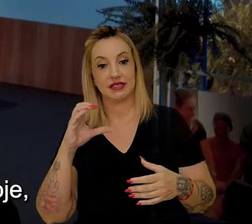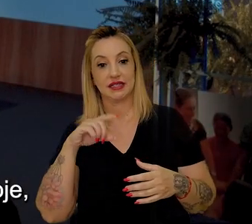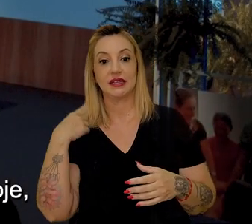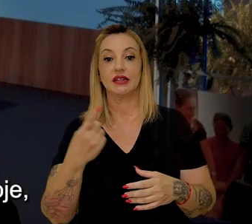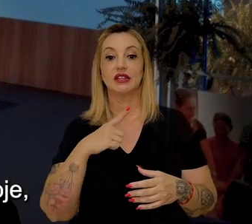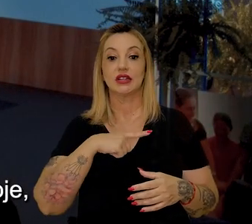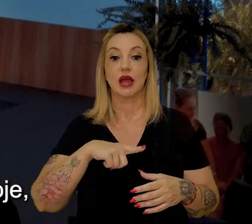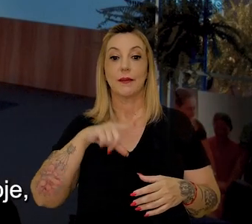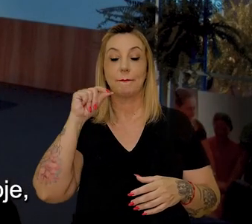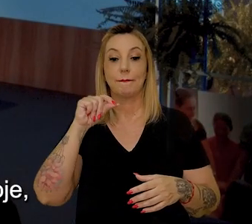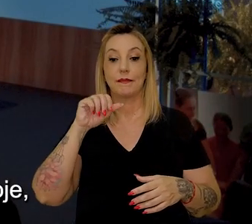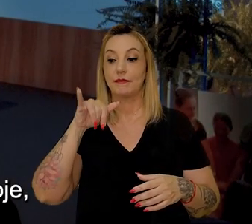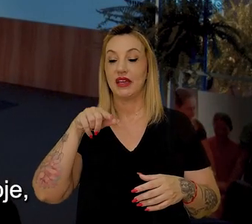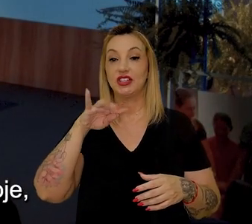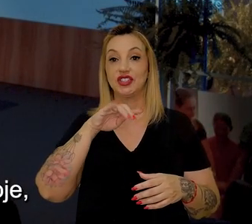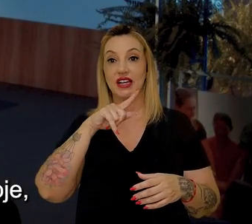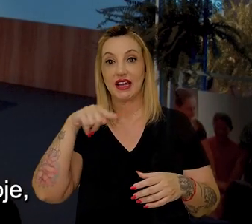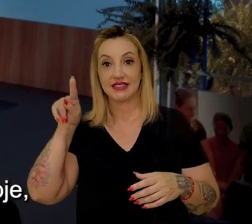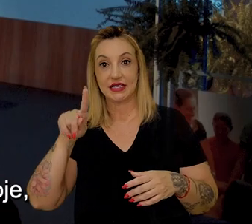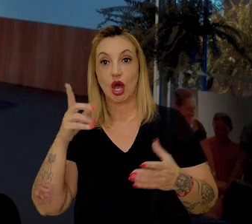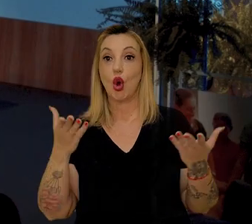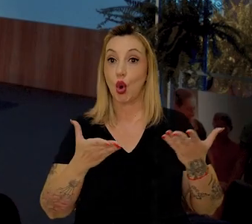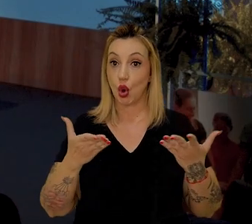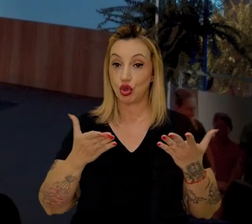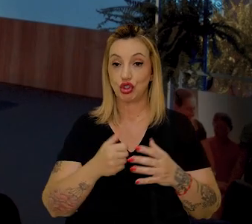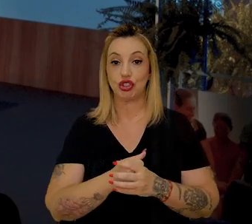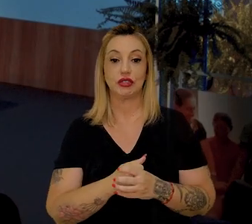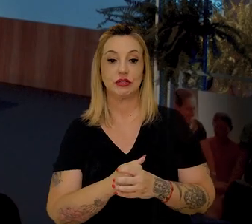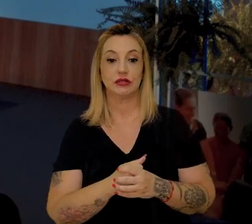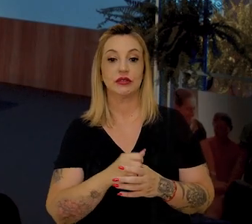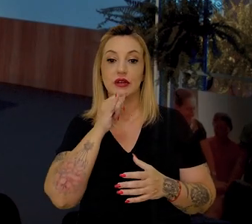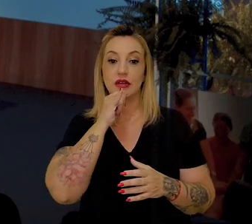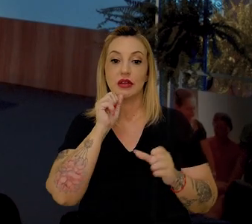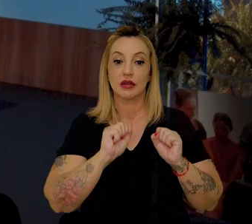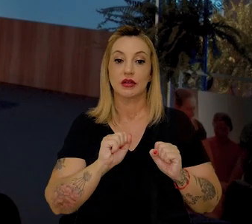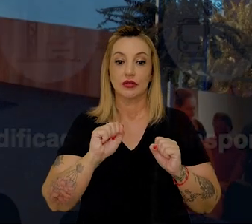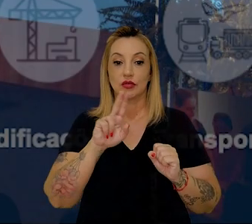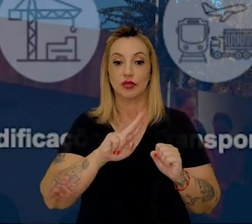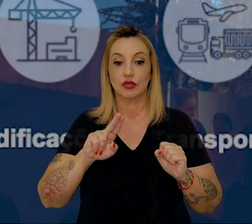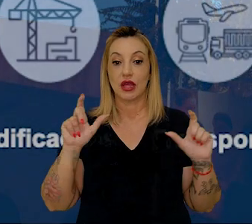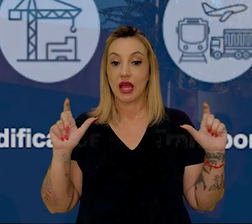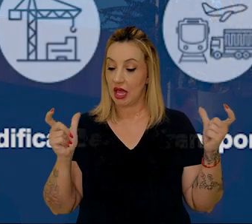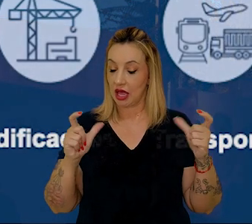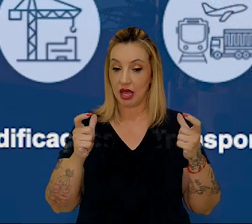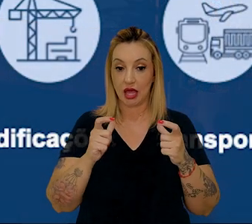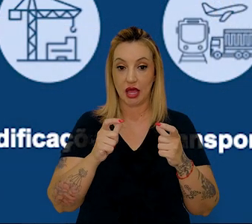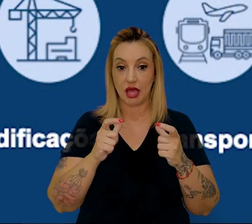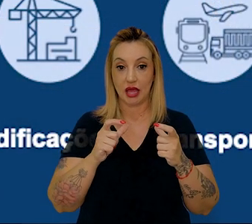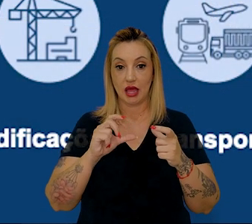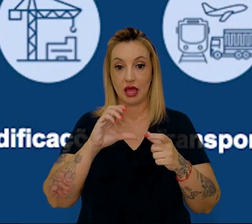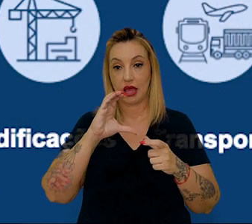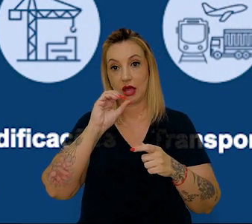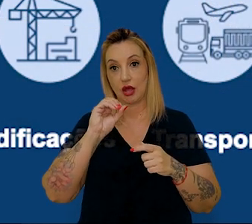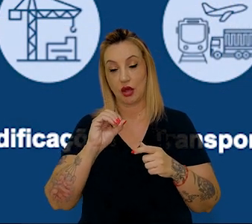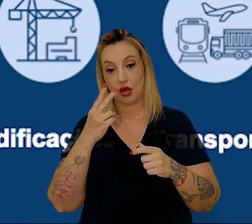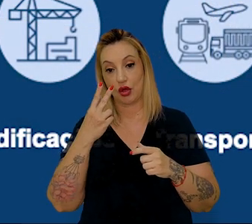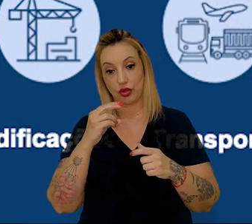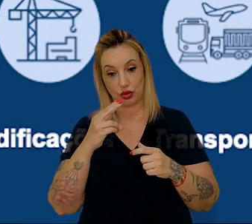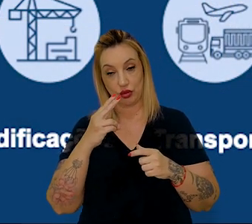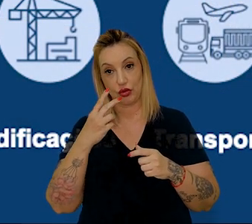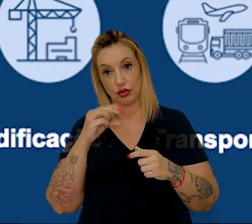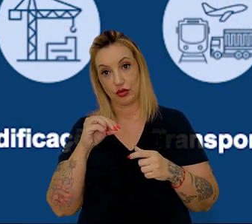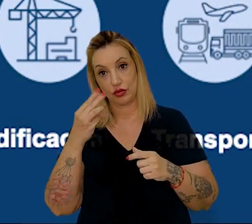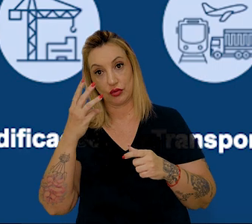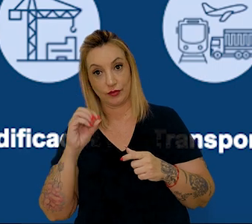gente já tem opções de mitigação hoje hoje que poderiam levar a gente a reduzir as emissões em 2030